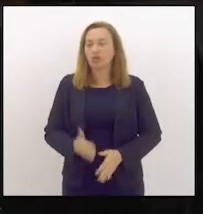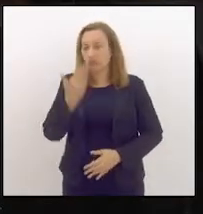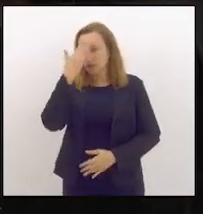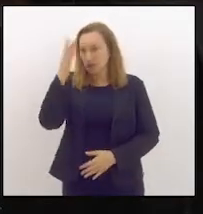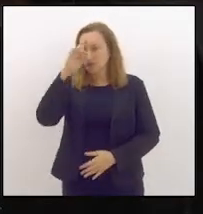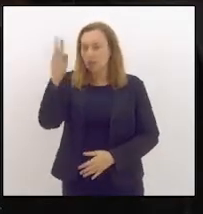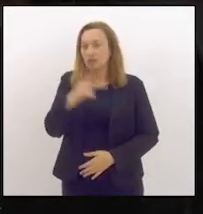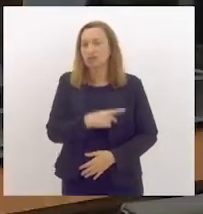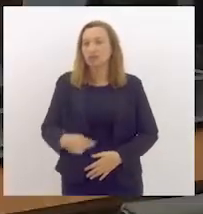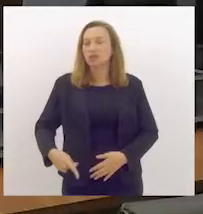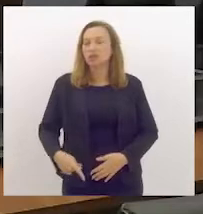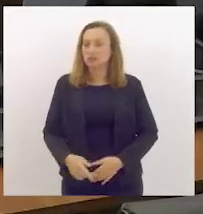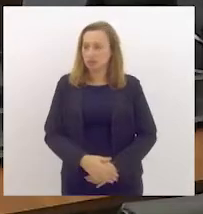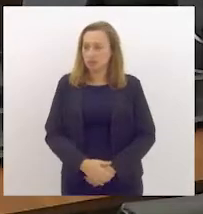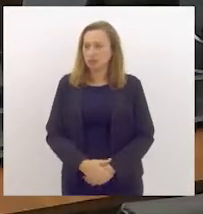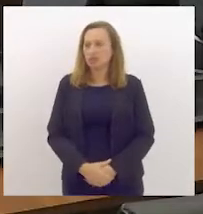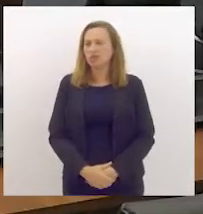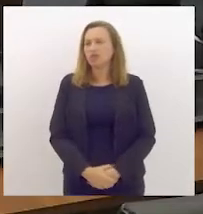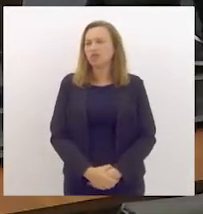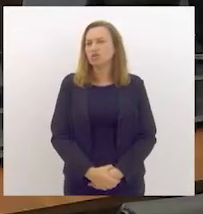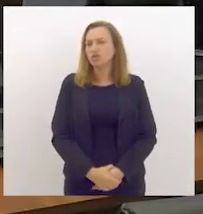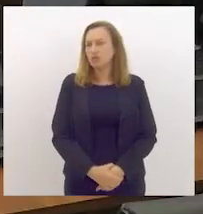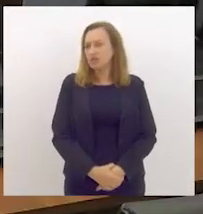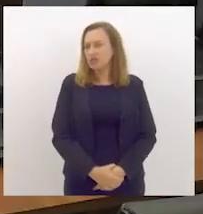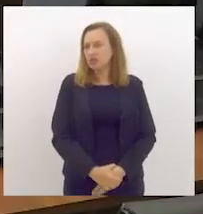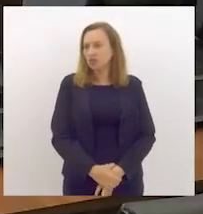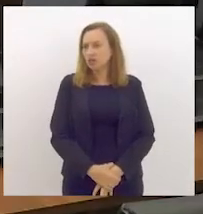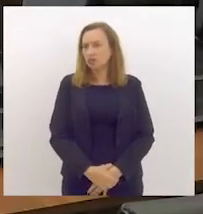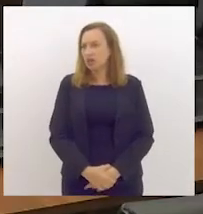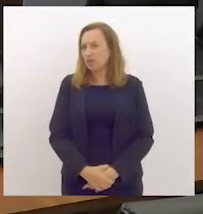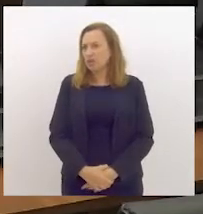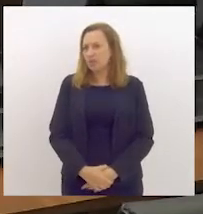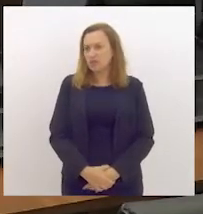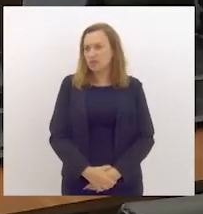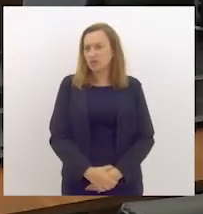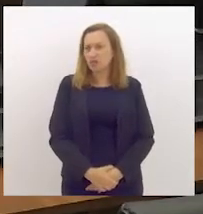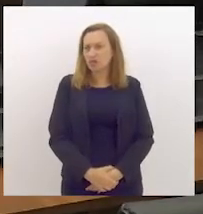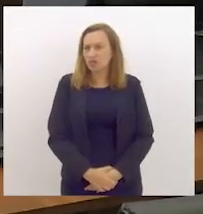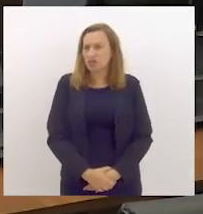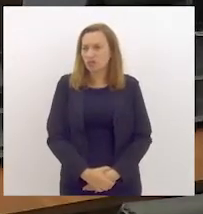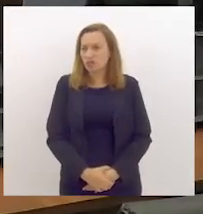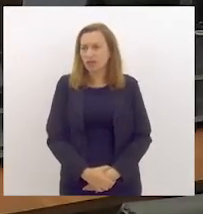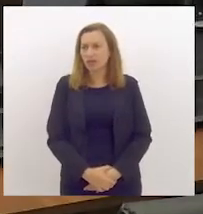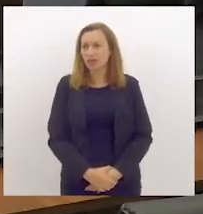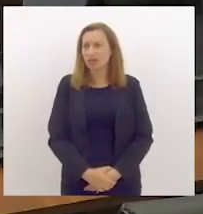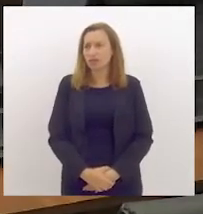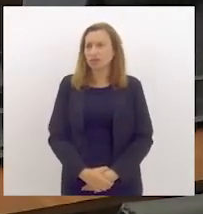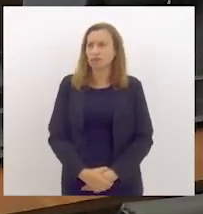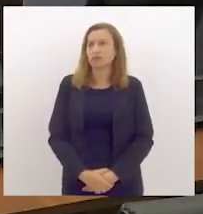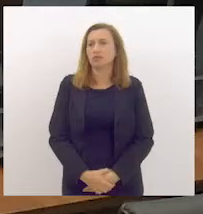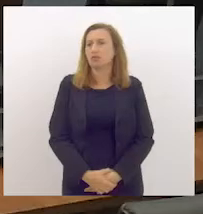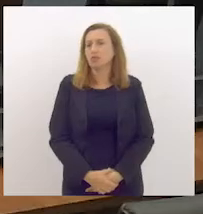muito obrigada senhor presidente do Rodrigo Amorim para discutir